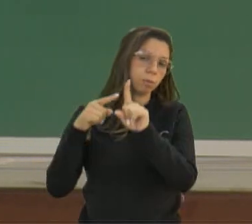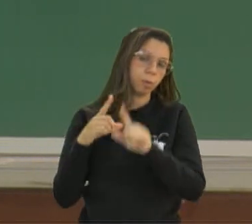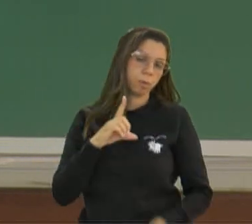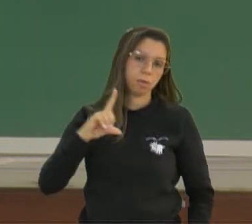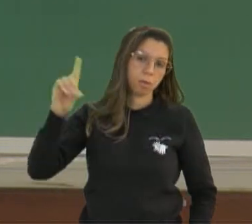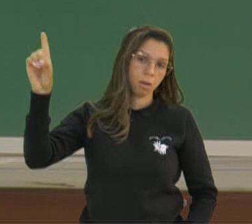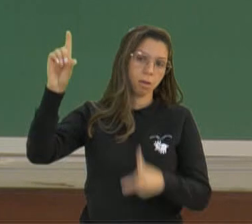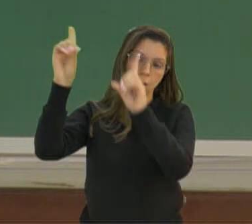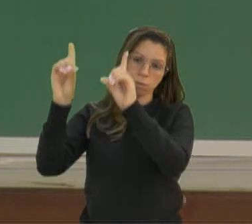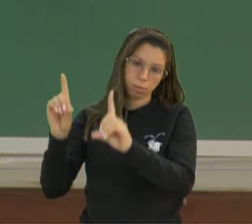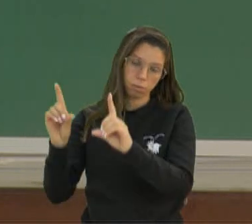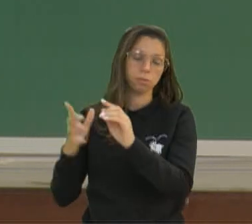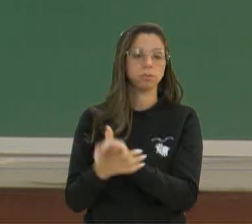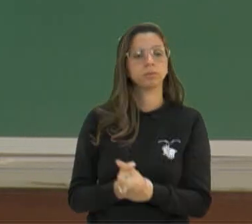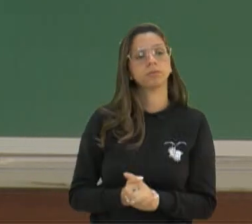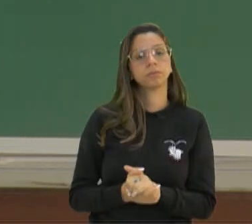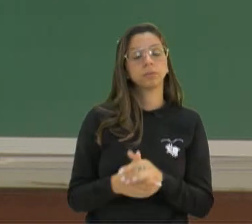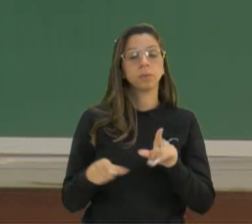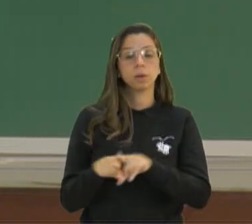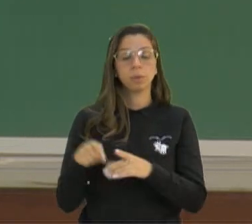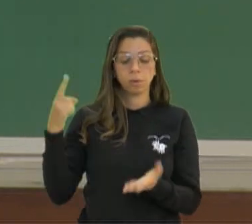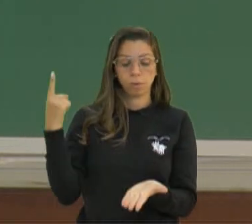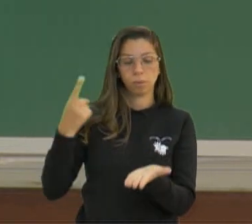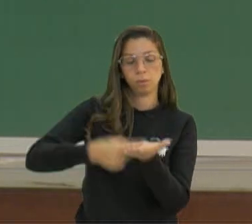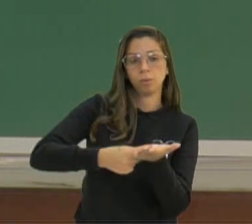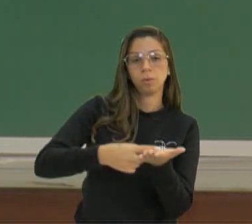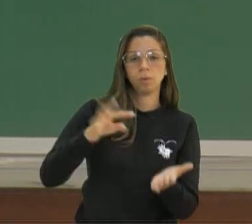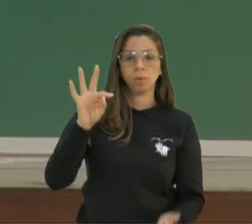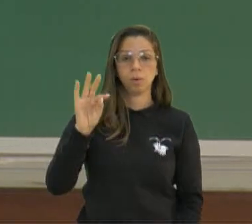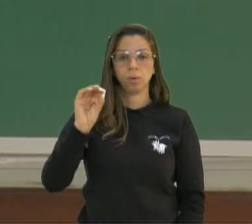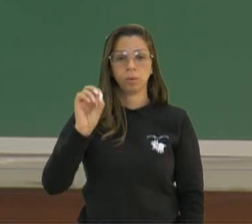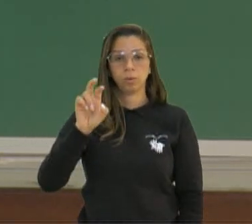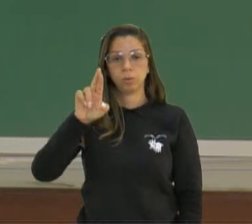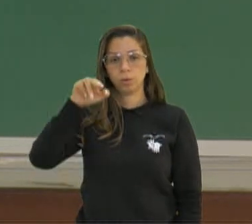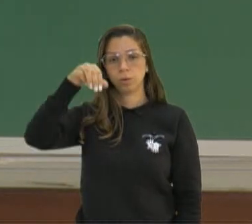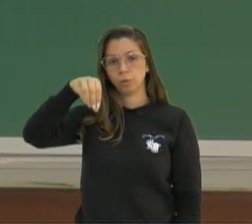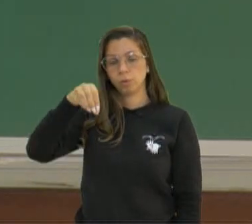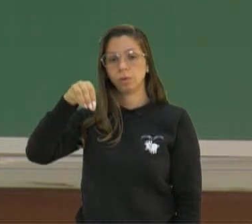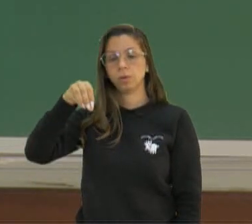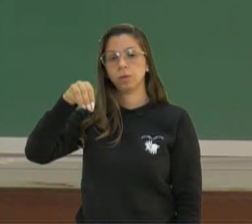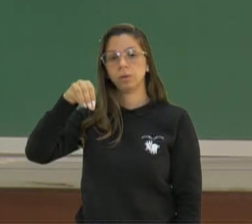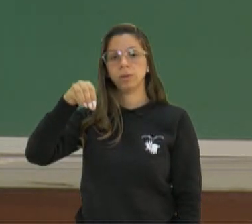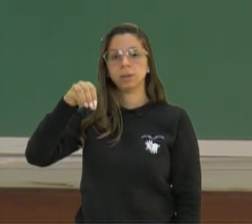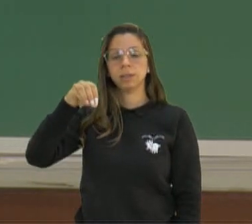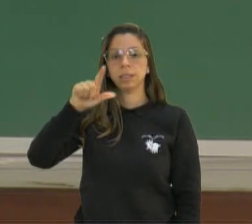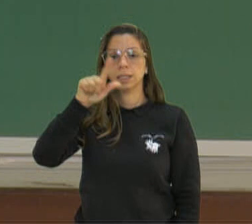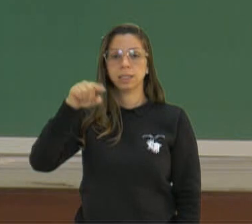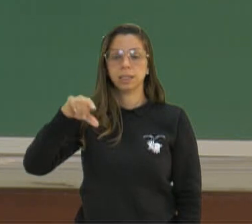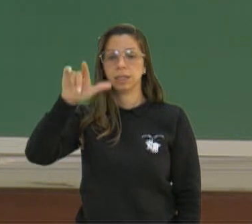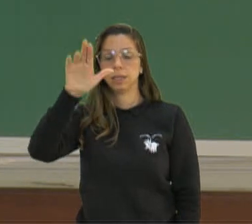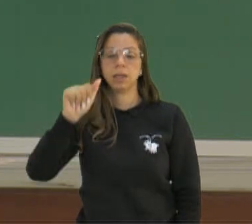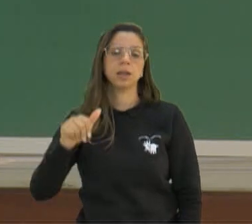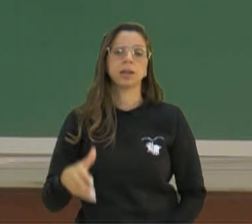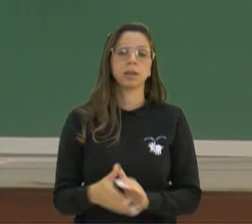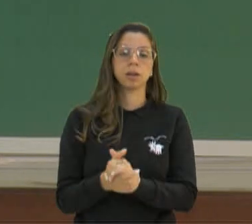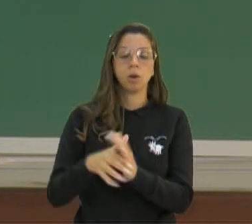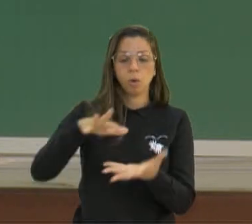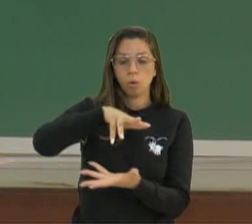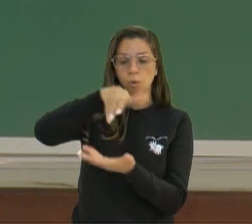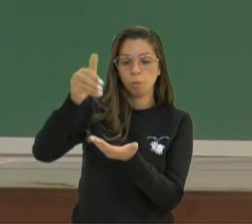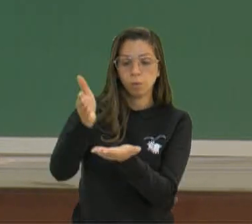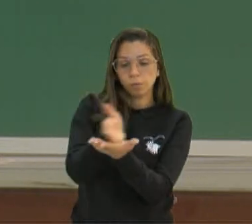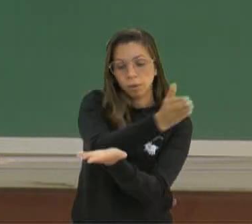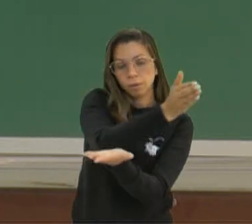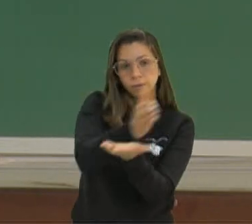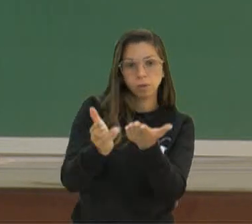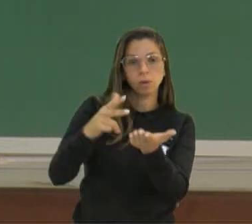Posteriormente, a expansão, o Tratado de Tordesilhas, dividiu, lembra do Tratado de Tordesilhas? O mundo foi dividido entre espanhóis e portugueses. Essa linha